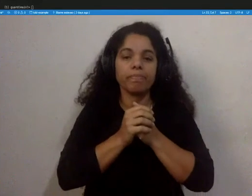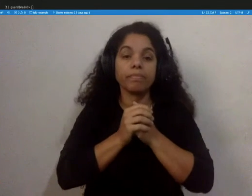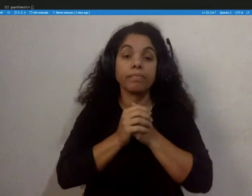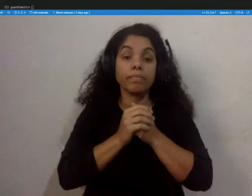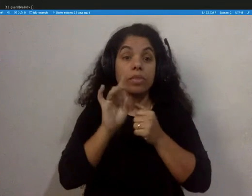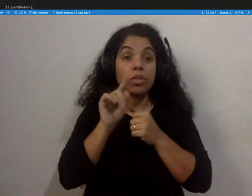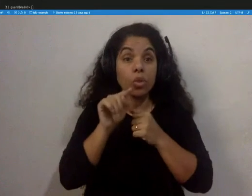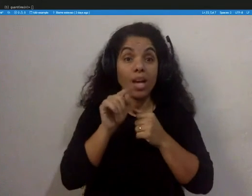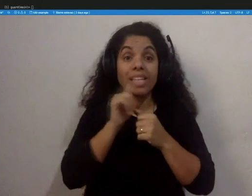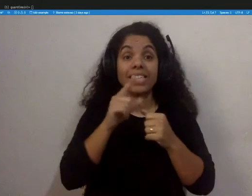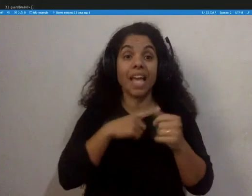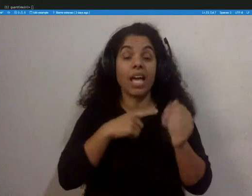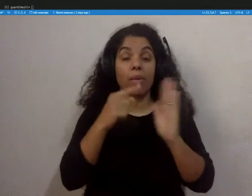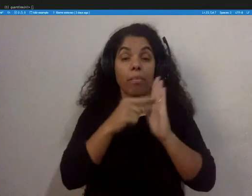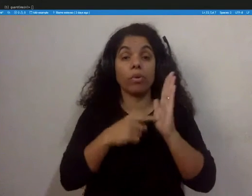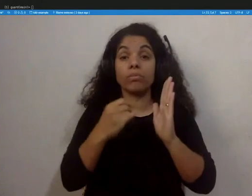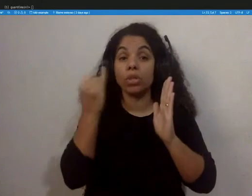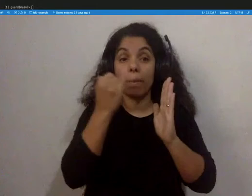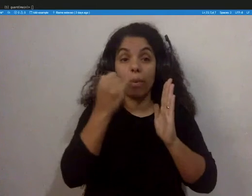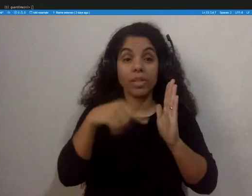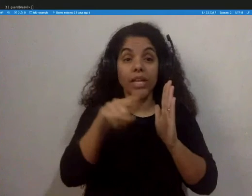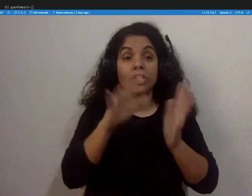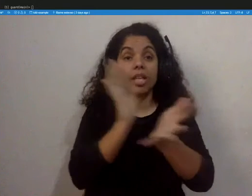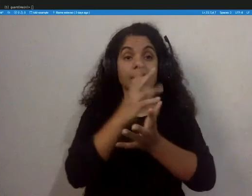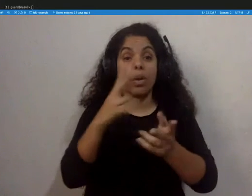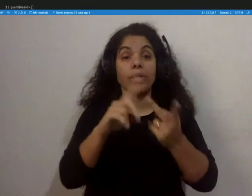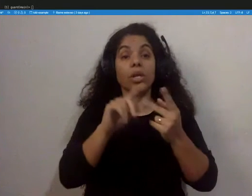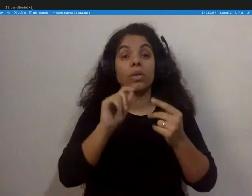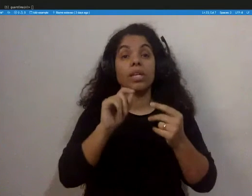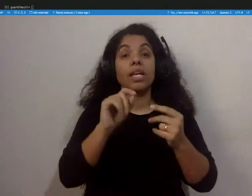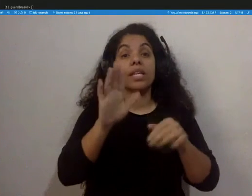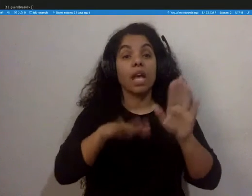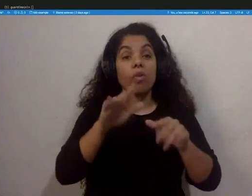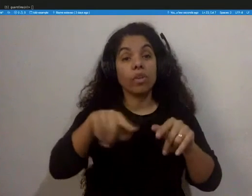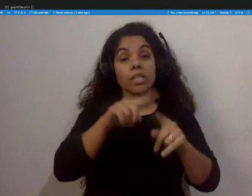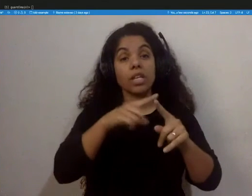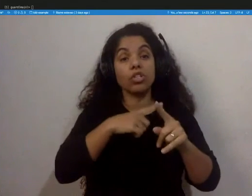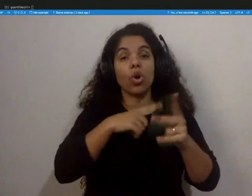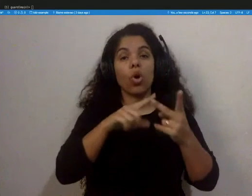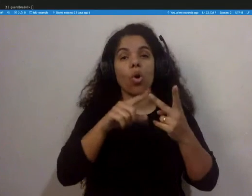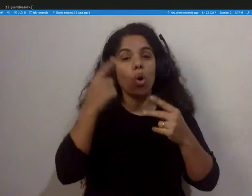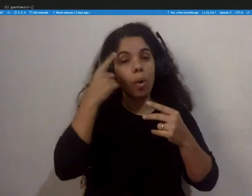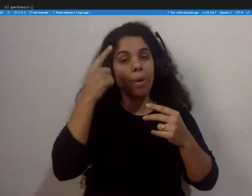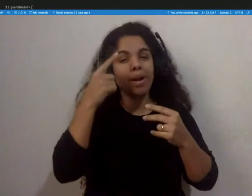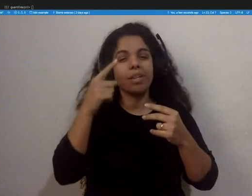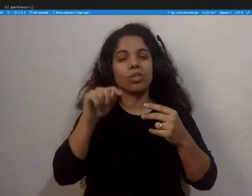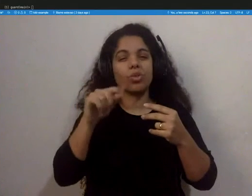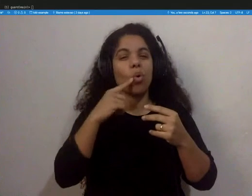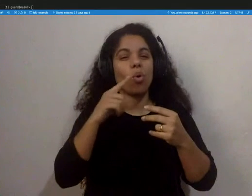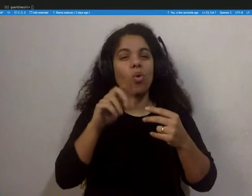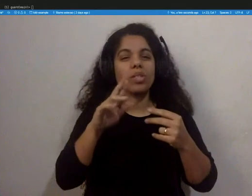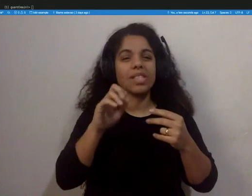Só que aqui entra um ponto muito importante dessa questão que talvez seja um dos trade-offs da escola de Londres, é